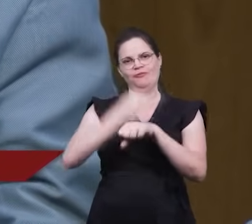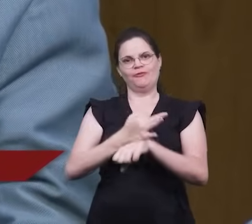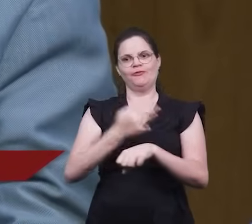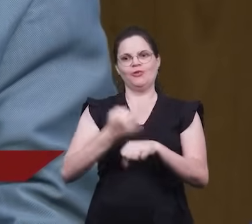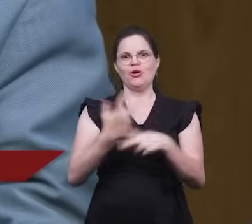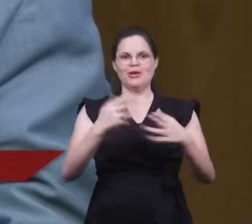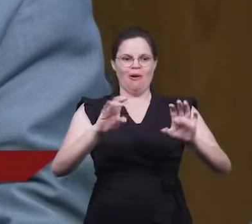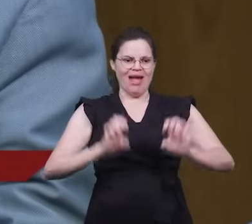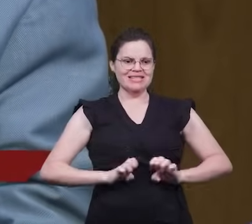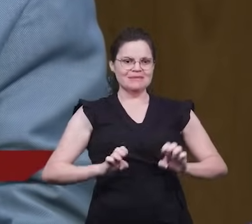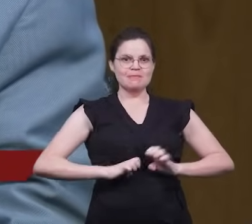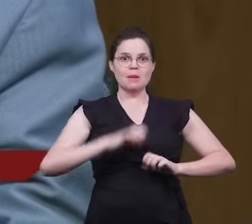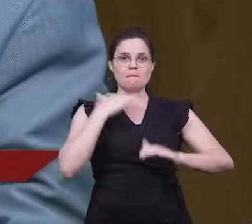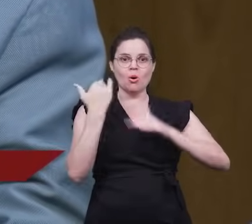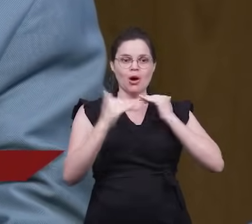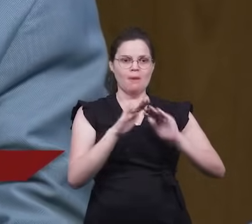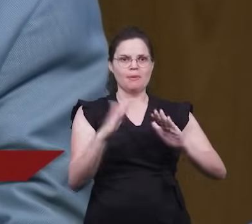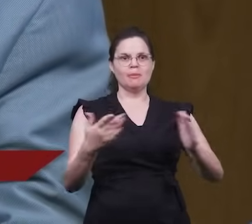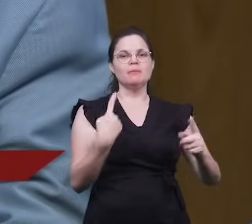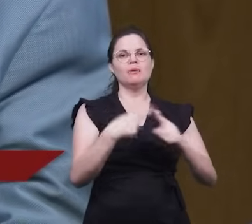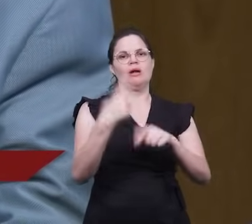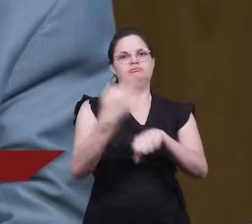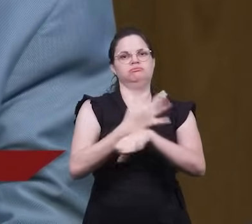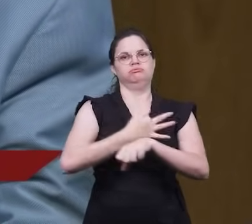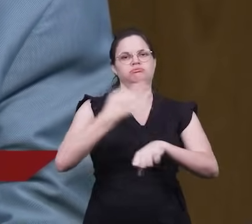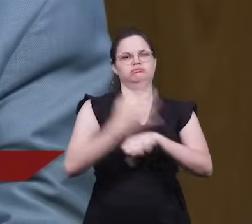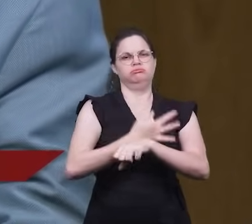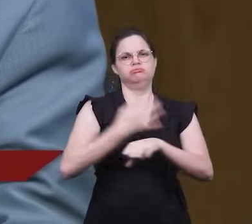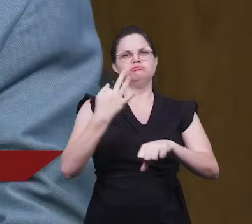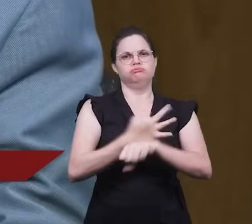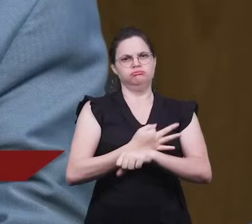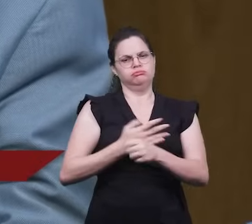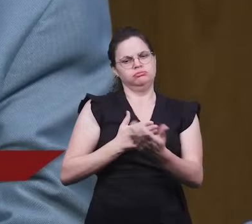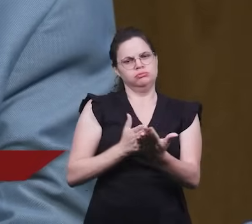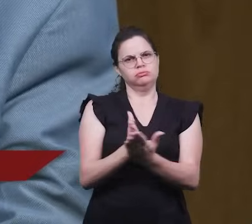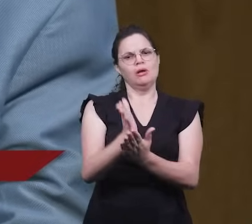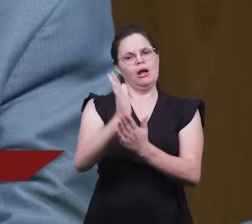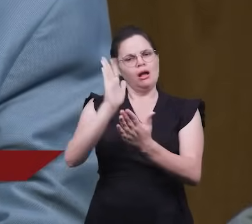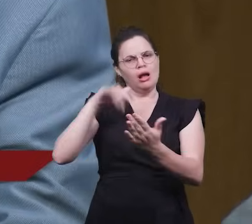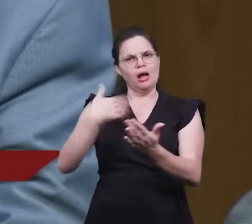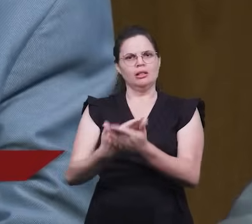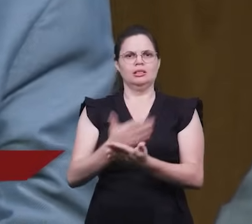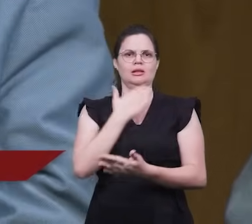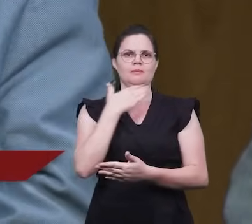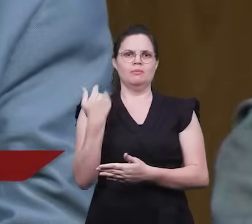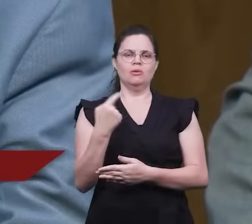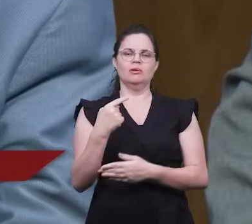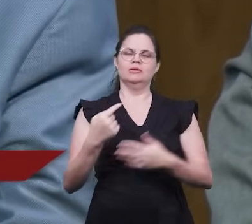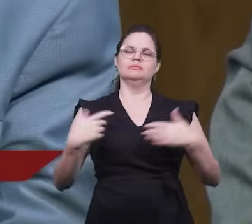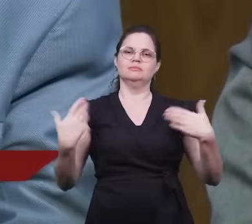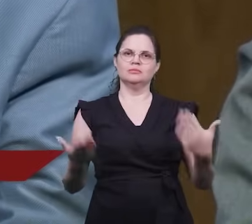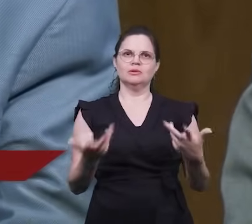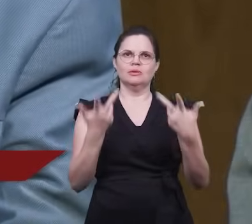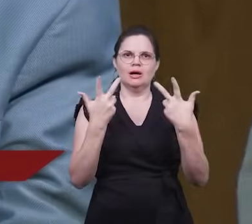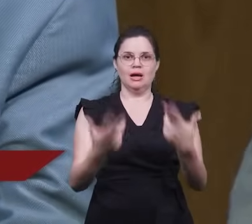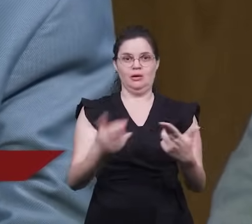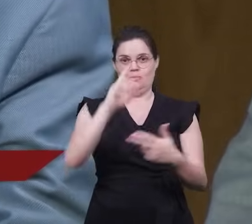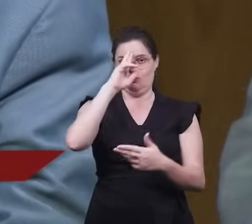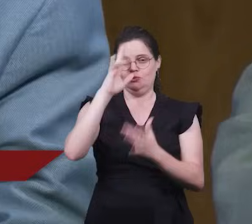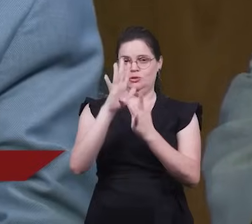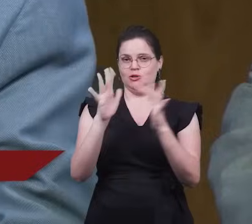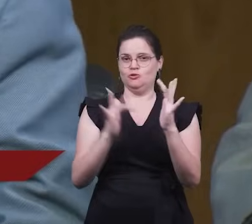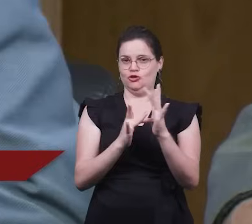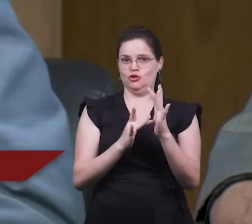aqueles que professaram a doutrina, para mostrar que, da mesma forma como o